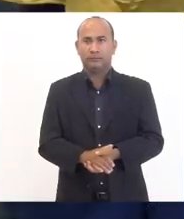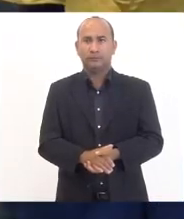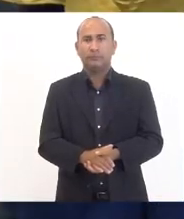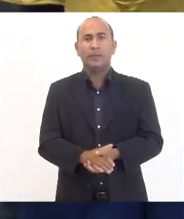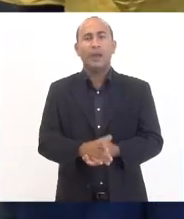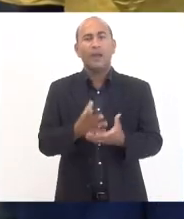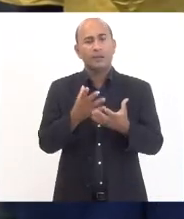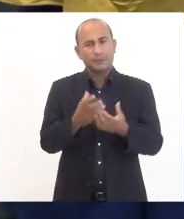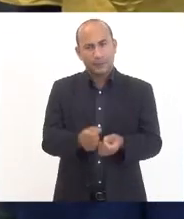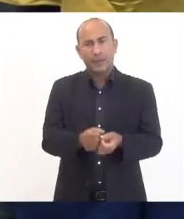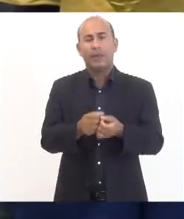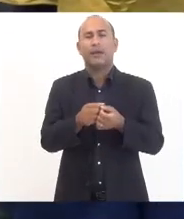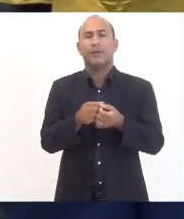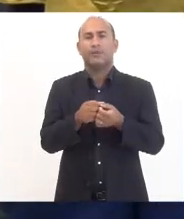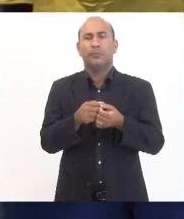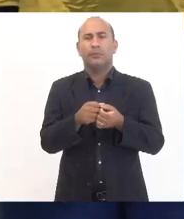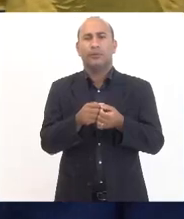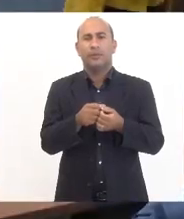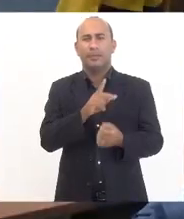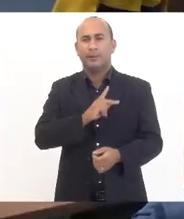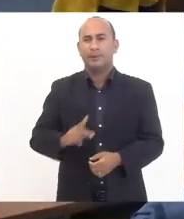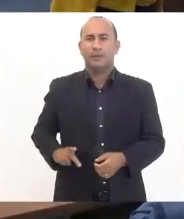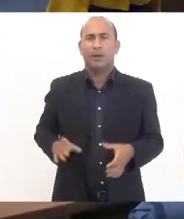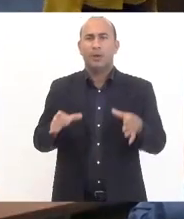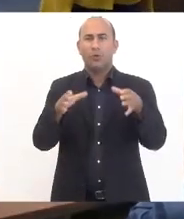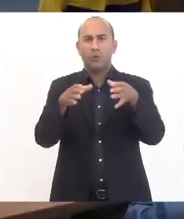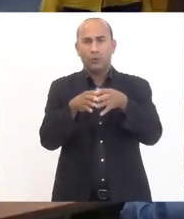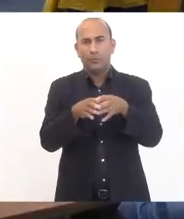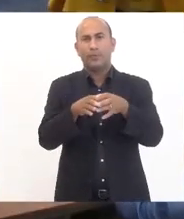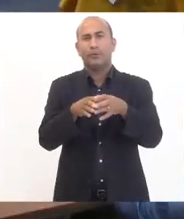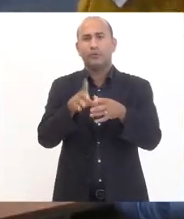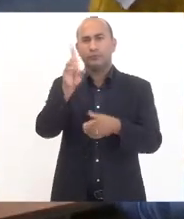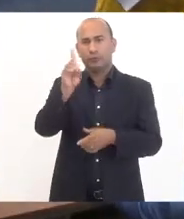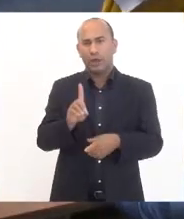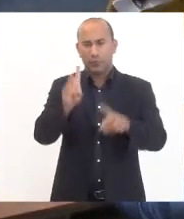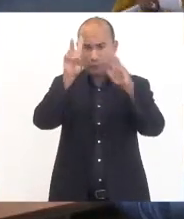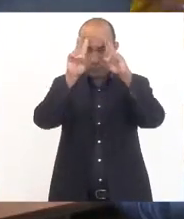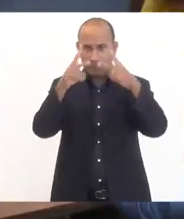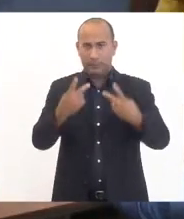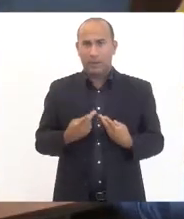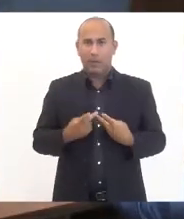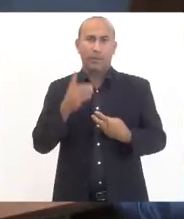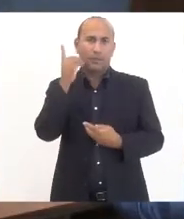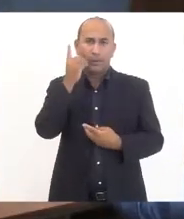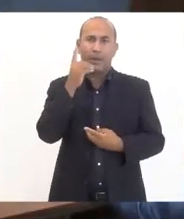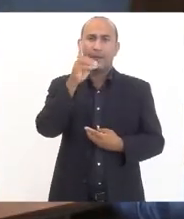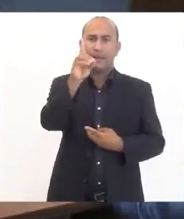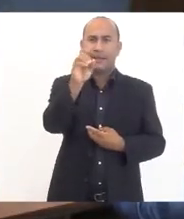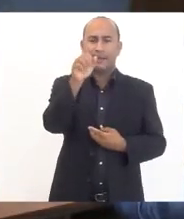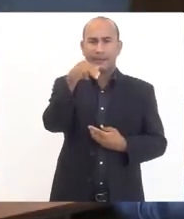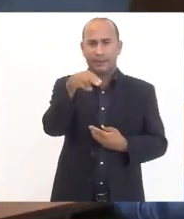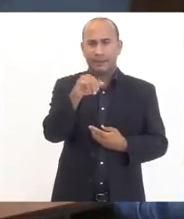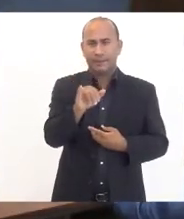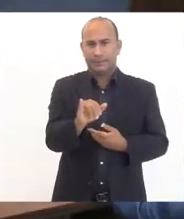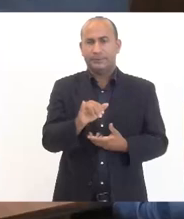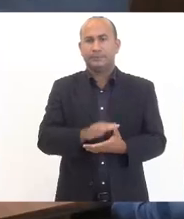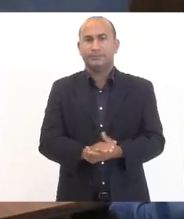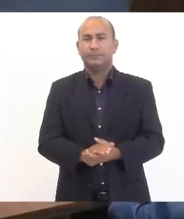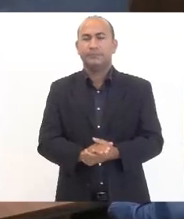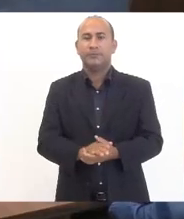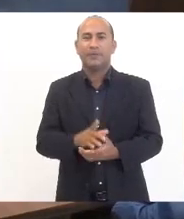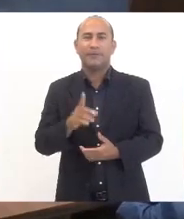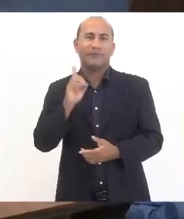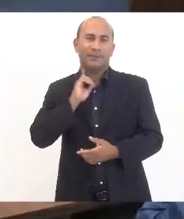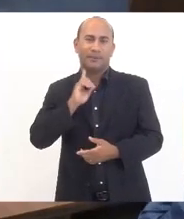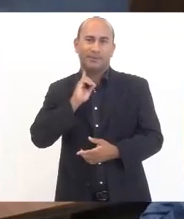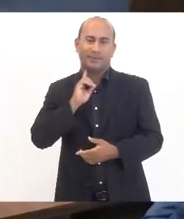Parecer favorável, presidente. Pela Comissão de Direitos Humanos, deputada Dani Monteiro, nossa flamenguista honorária.